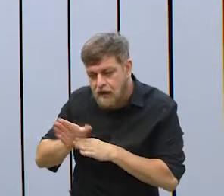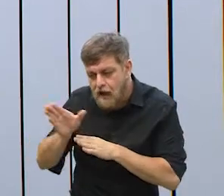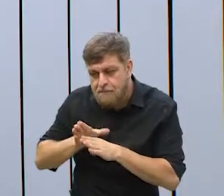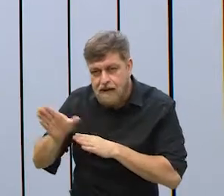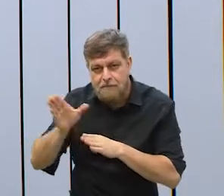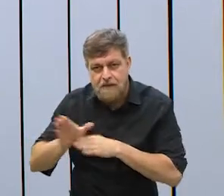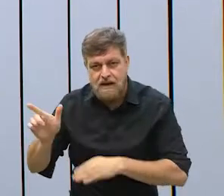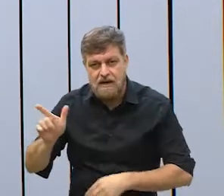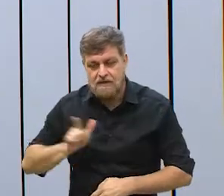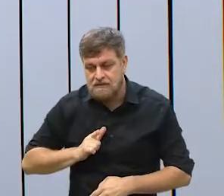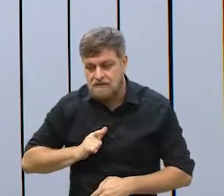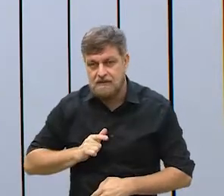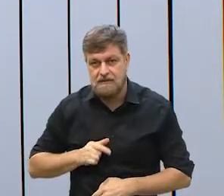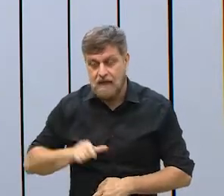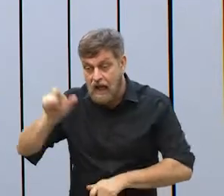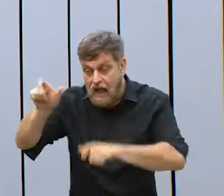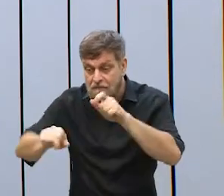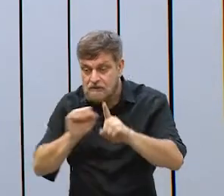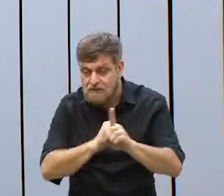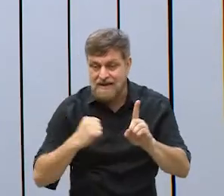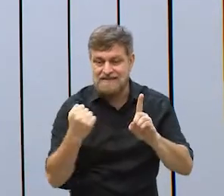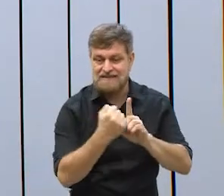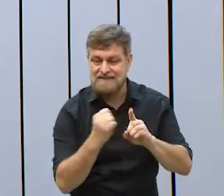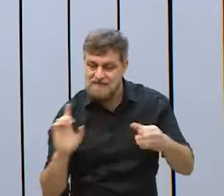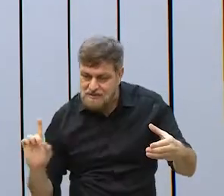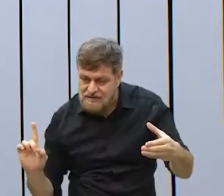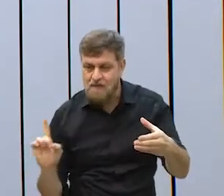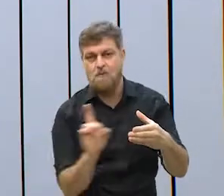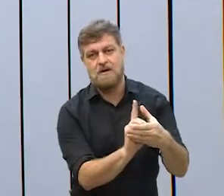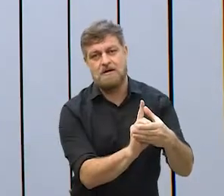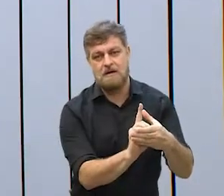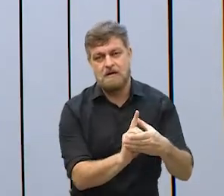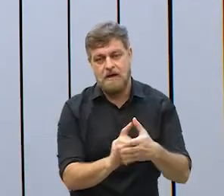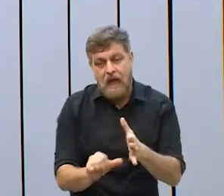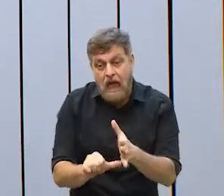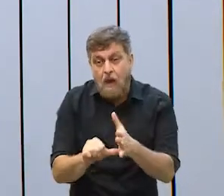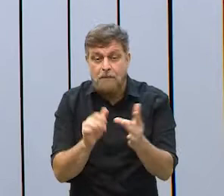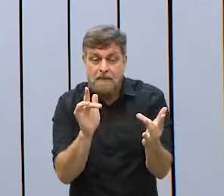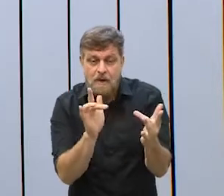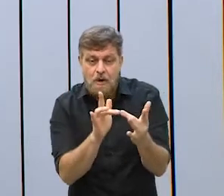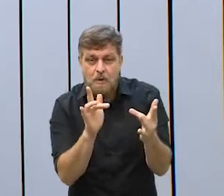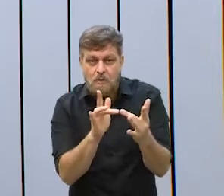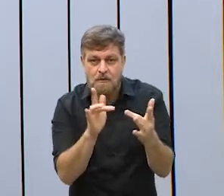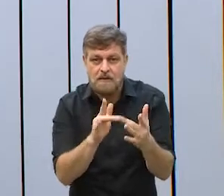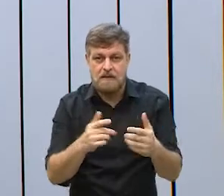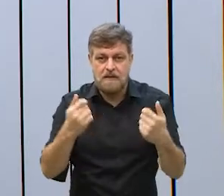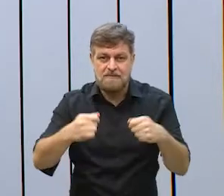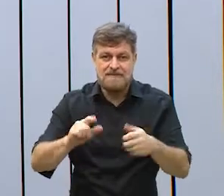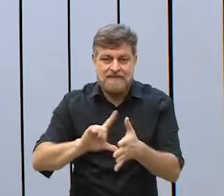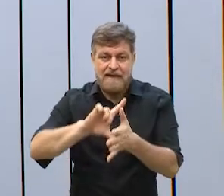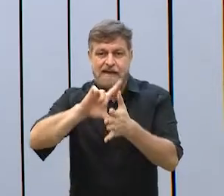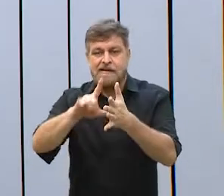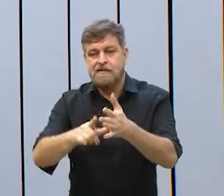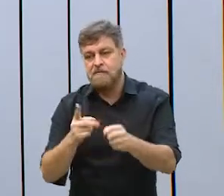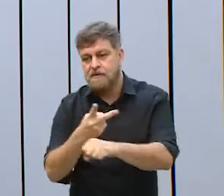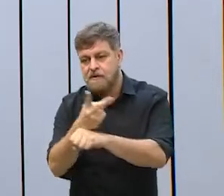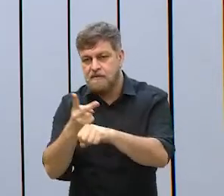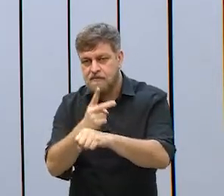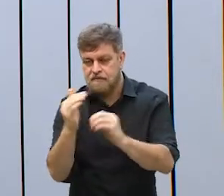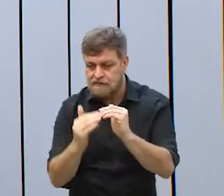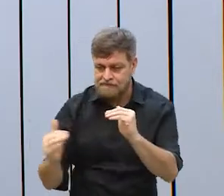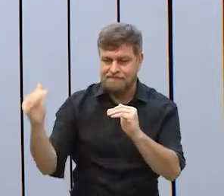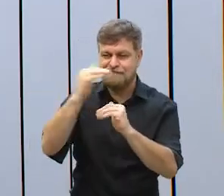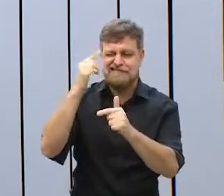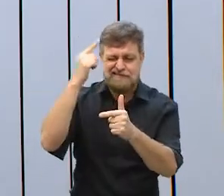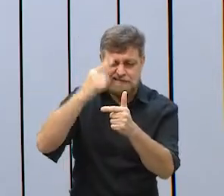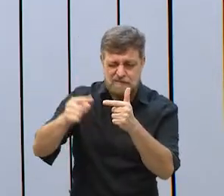nível 1 de acesso à assistência social, porque é o primeiro acesso, para depois não precisar ir para um DAS, né, que é um nível mais